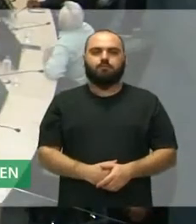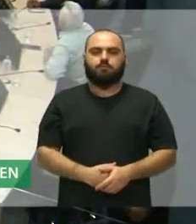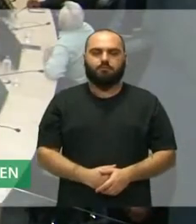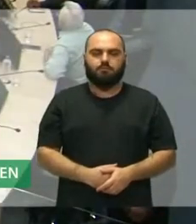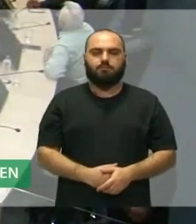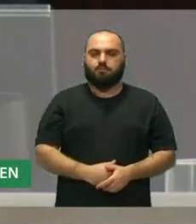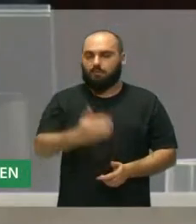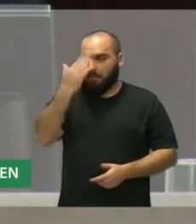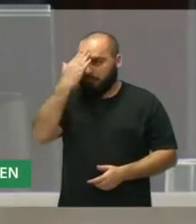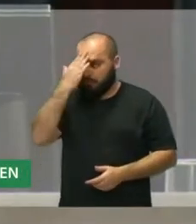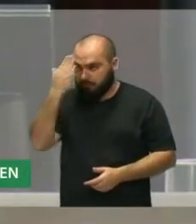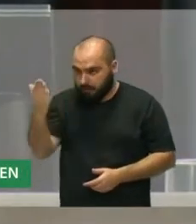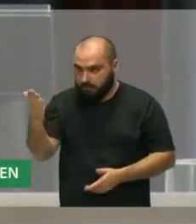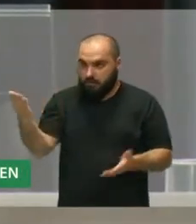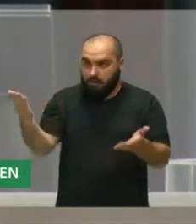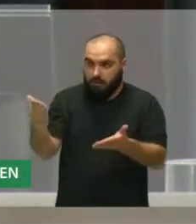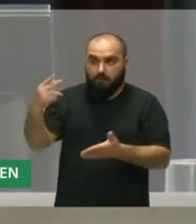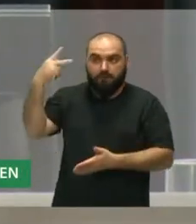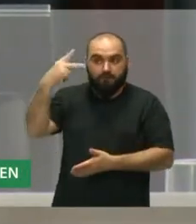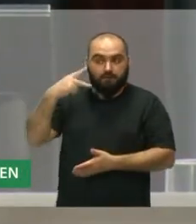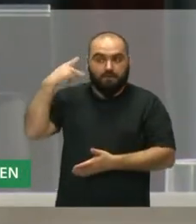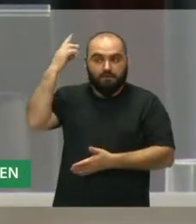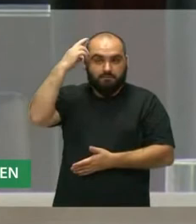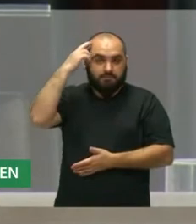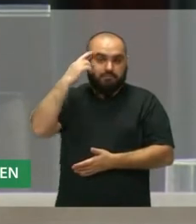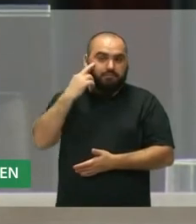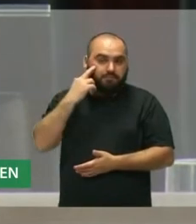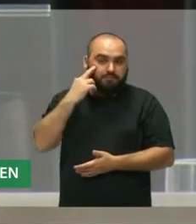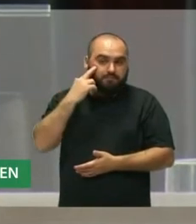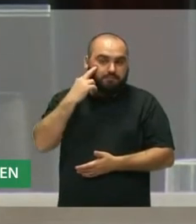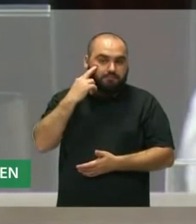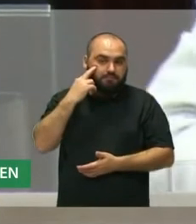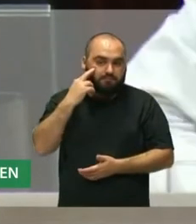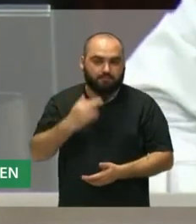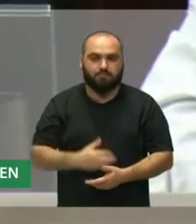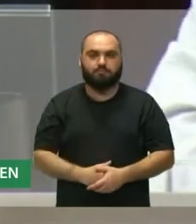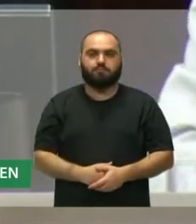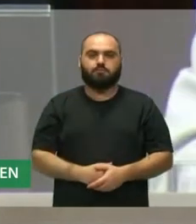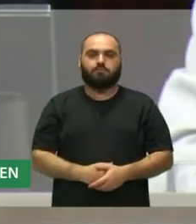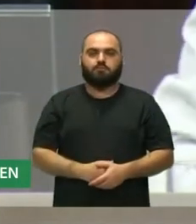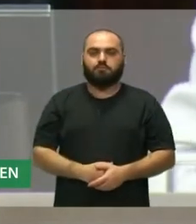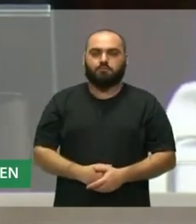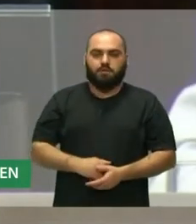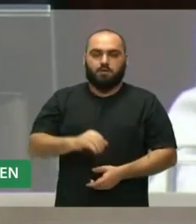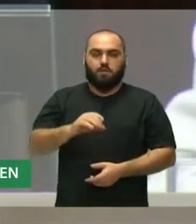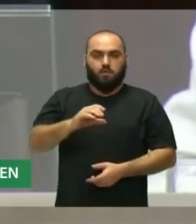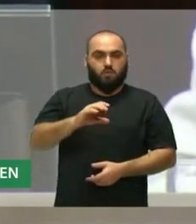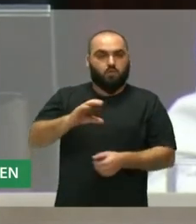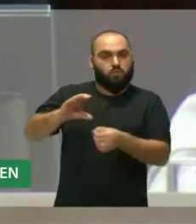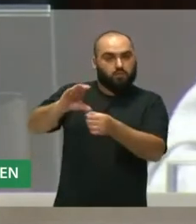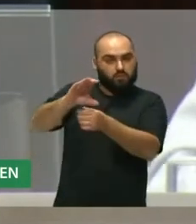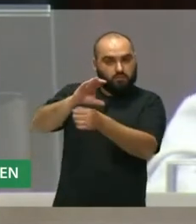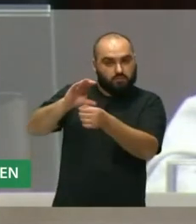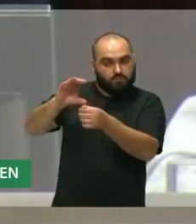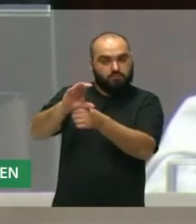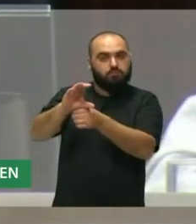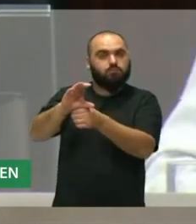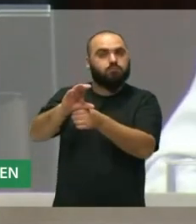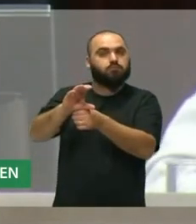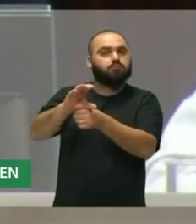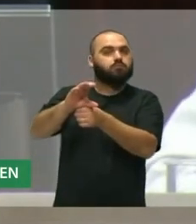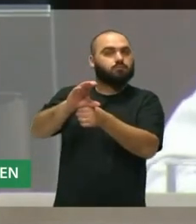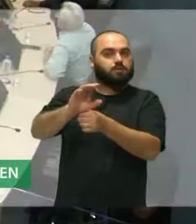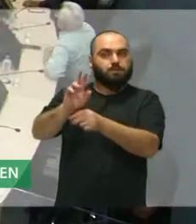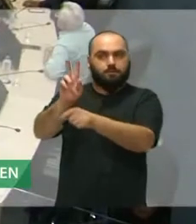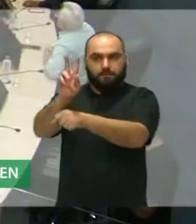Muito obrigada. Ouviremos agora o vereador Roberto Rivelino da Cunha, da Comissão de Fiscalização da Câmara de Vereadores de